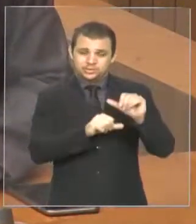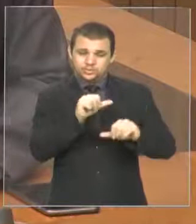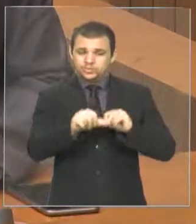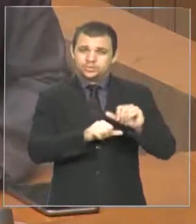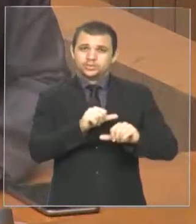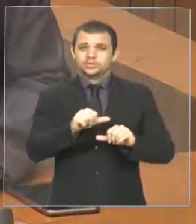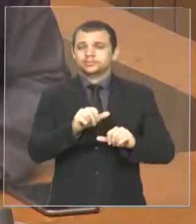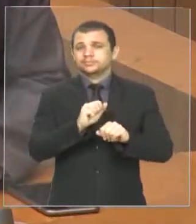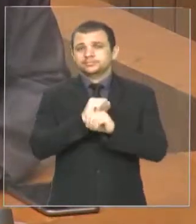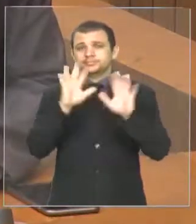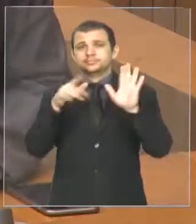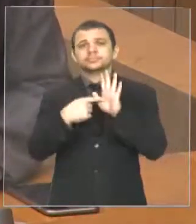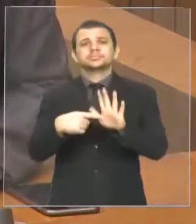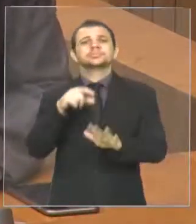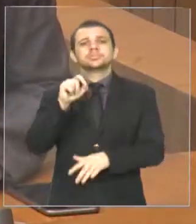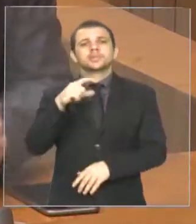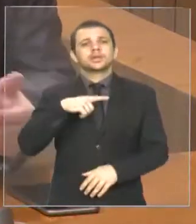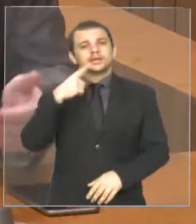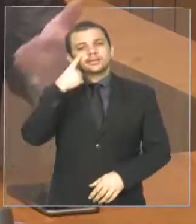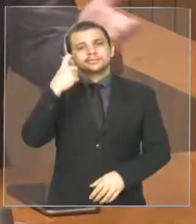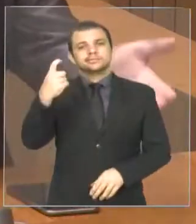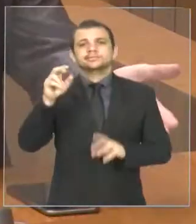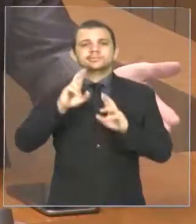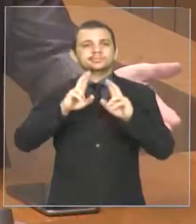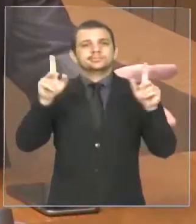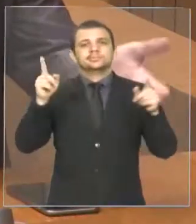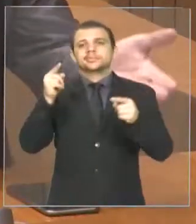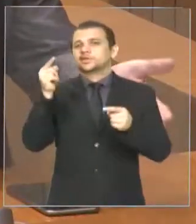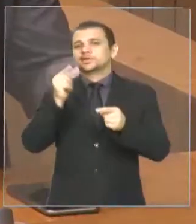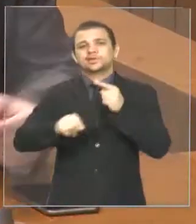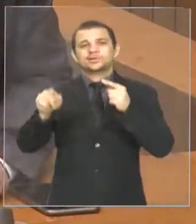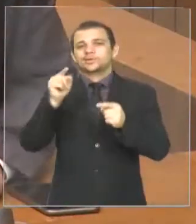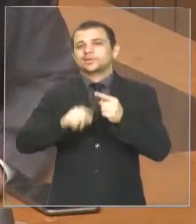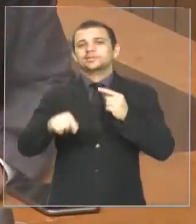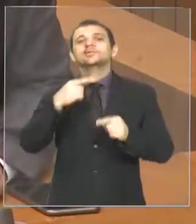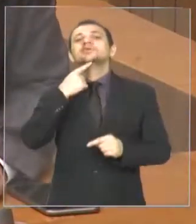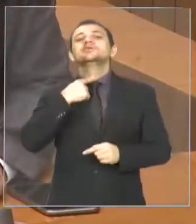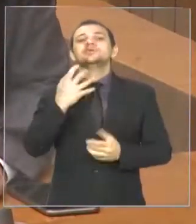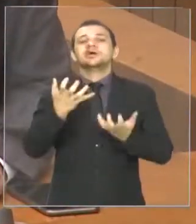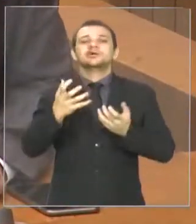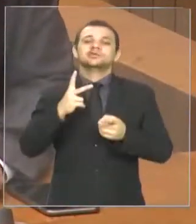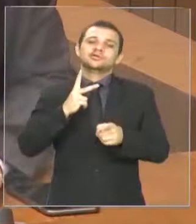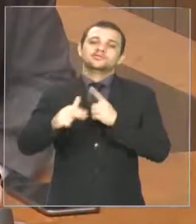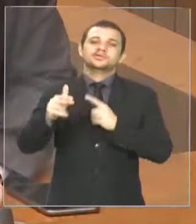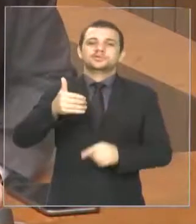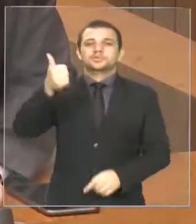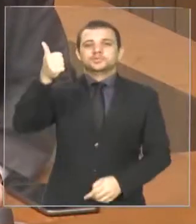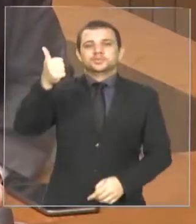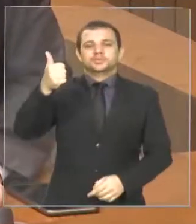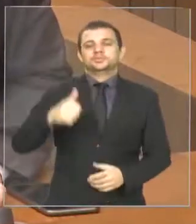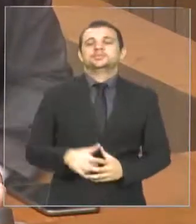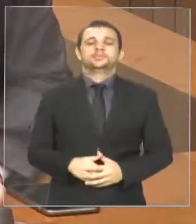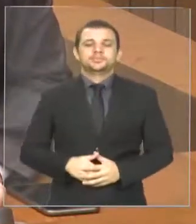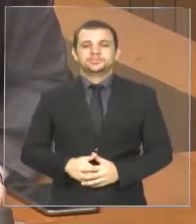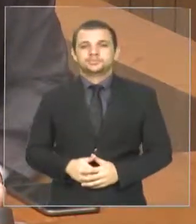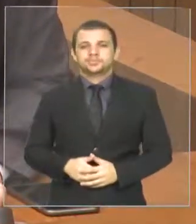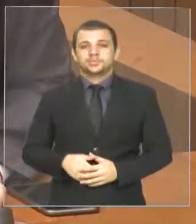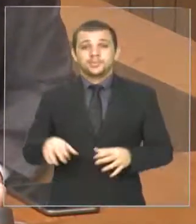claro que existem interesses outros que vença o melhor. Concluído este